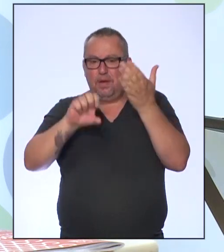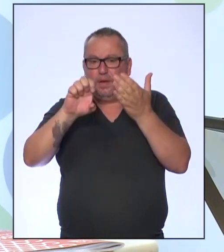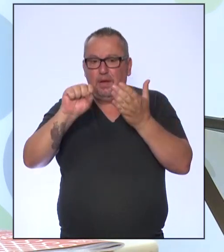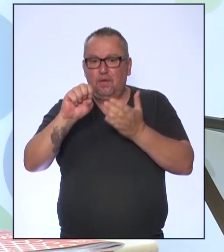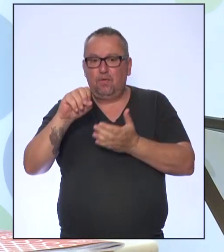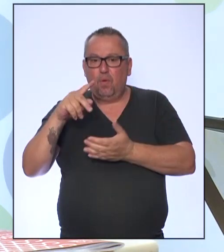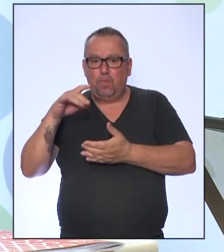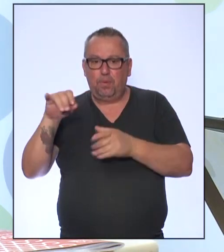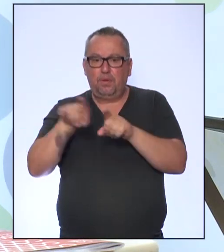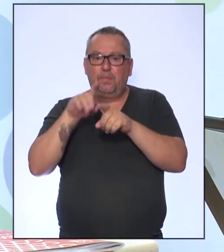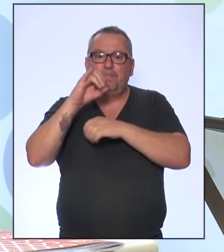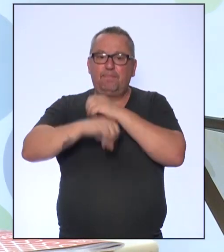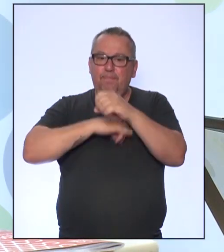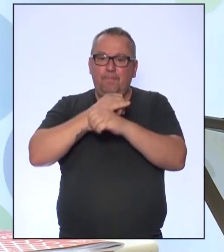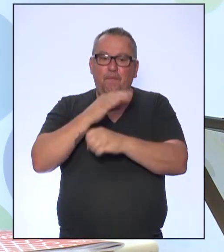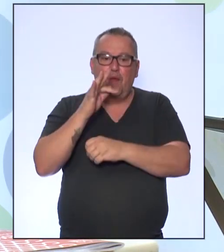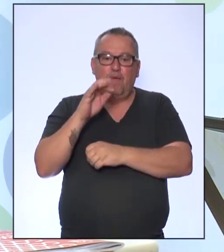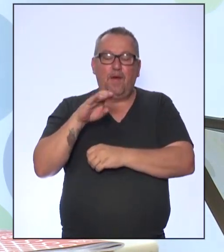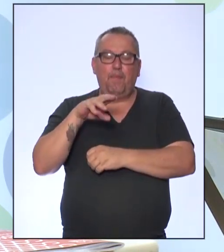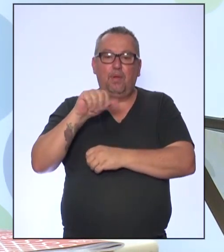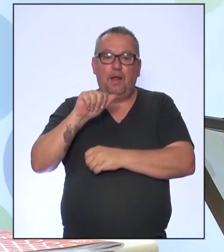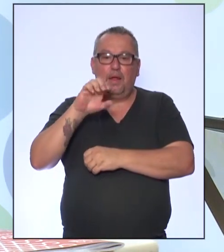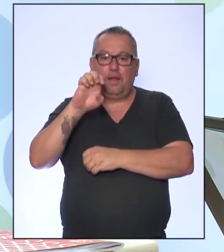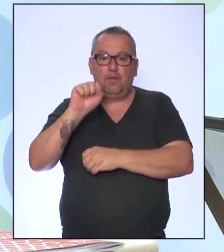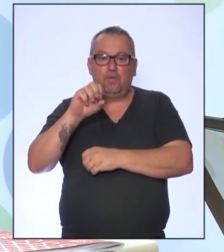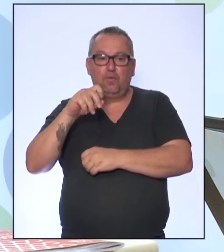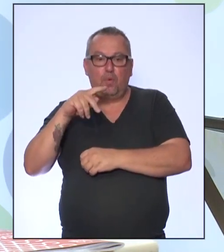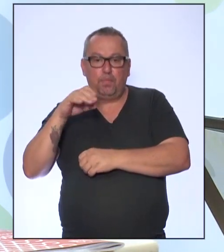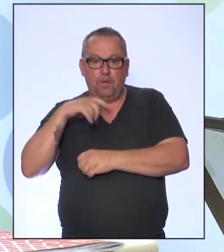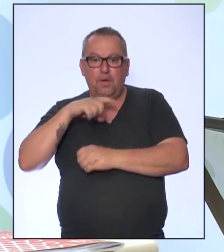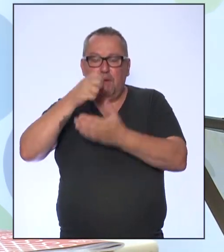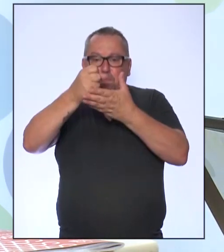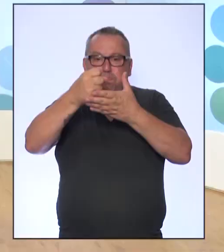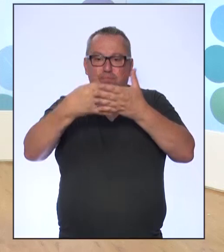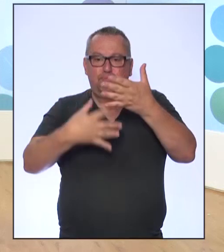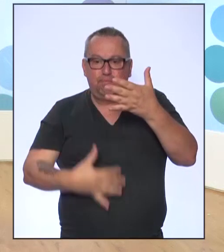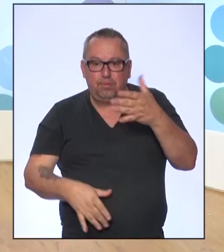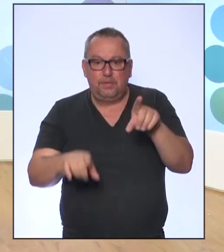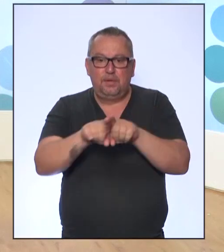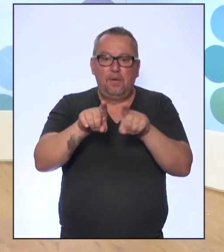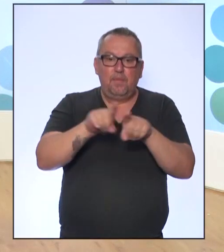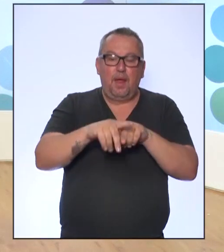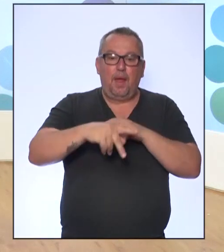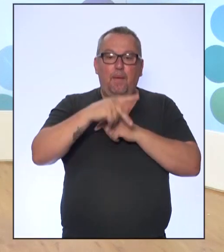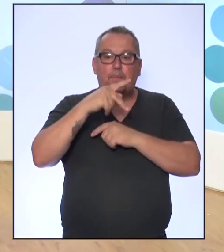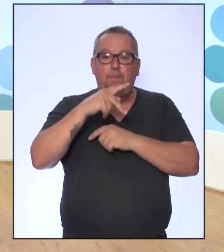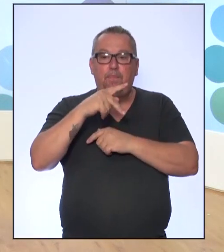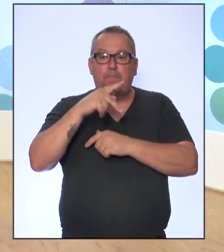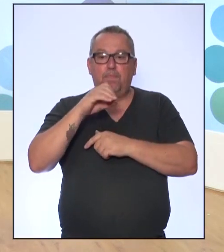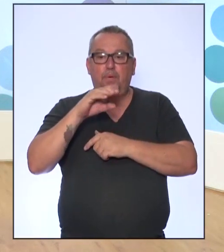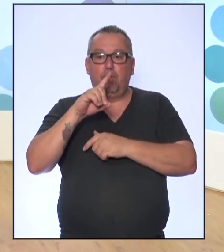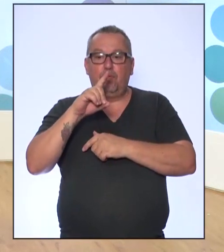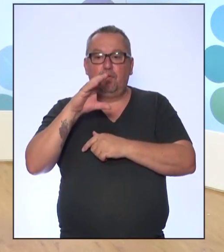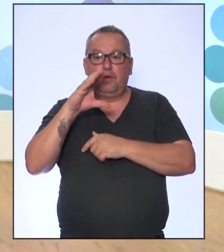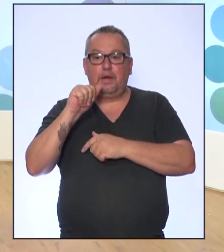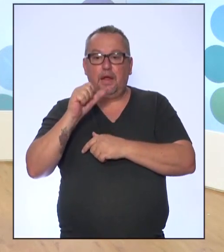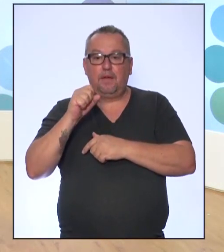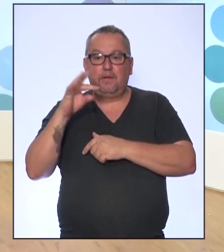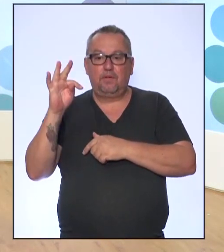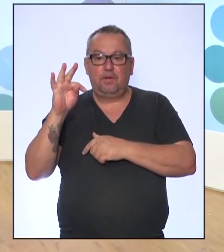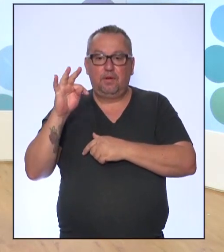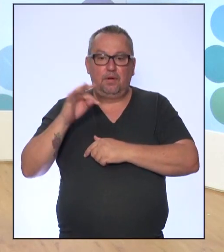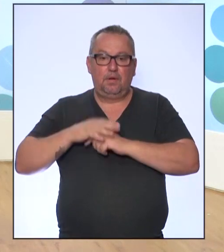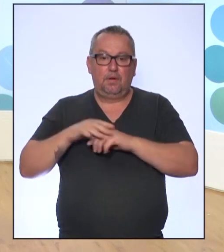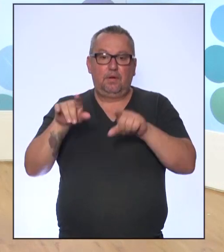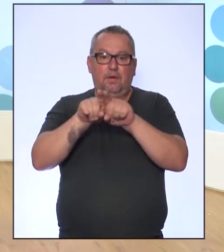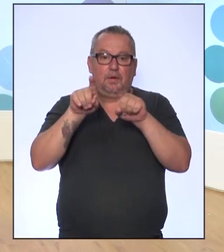Na internet também, só colocar fábulas de Esopo, aparece ali, podcasts também, né? Podcasts. Hoje em dia deve ter algumas fábulas em podcast.